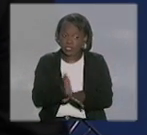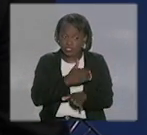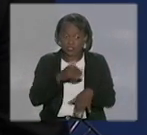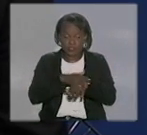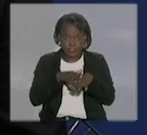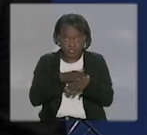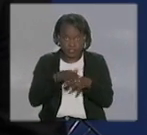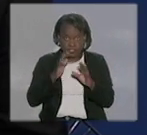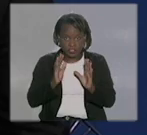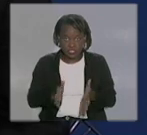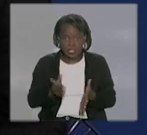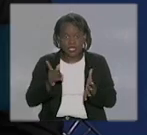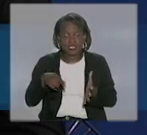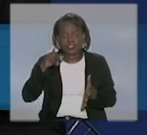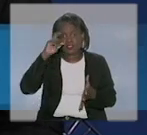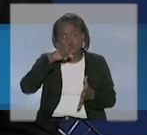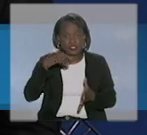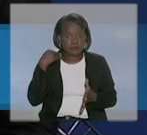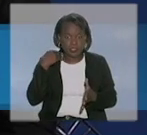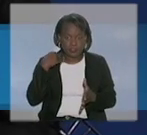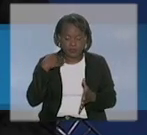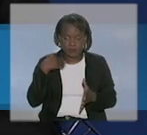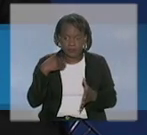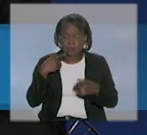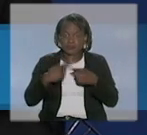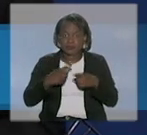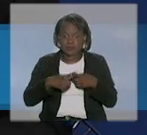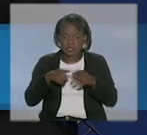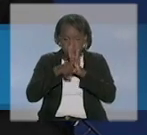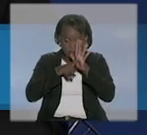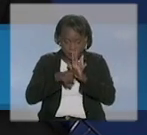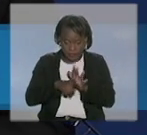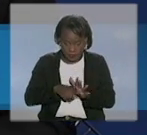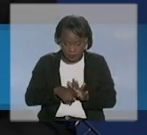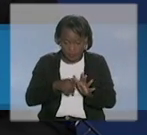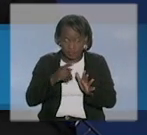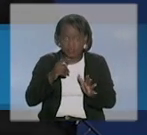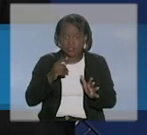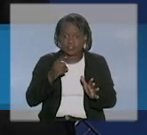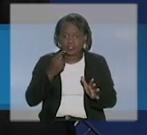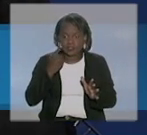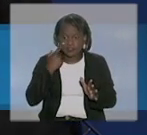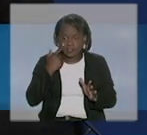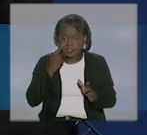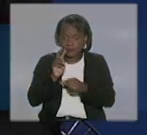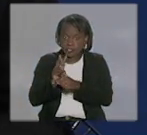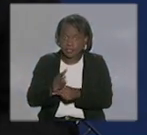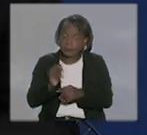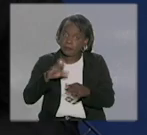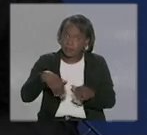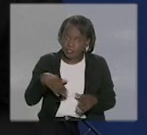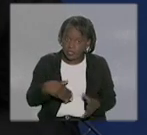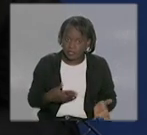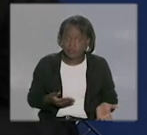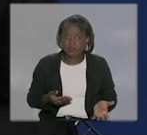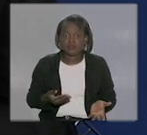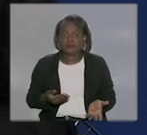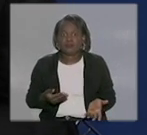comentando antes, né, esse é um desafio interno dos bancos, fazer com que essa análise fique cada vez mais barata,